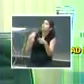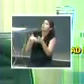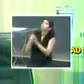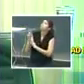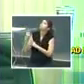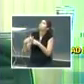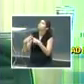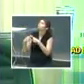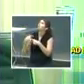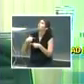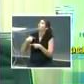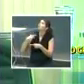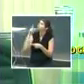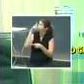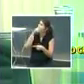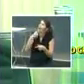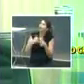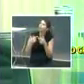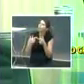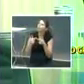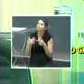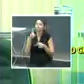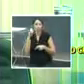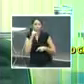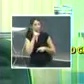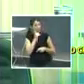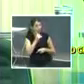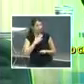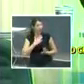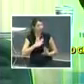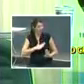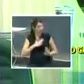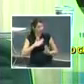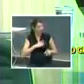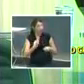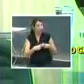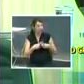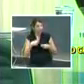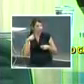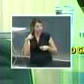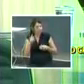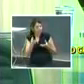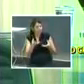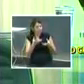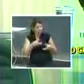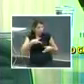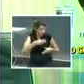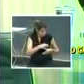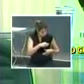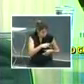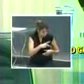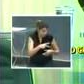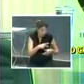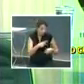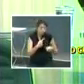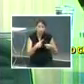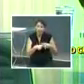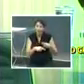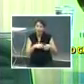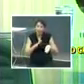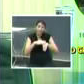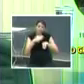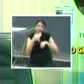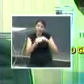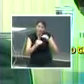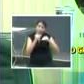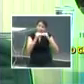aguenta um pouco, fica tranquilo, porque Ele está fazendo algo para que você cresça, produza, continue produzindo, continue